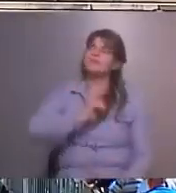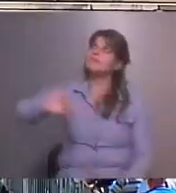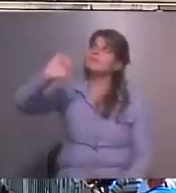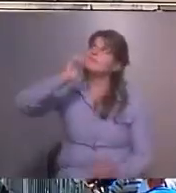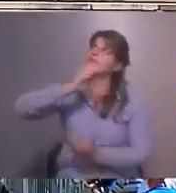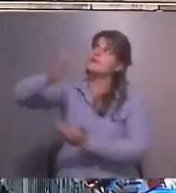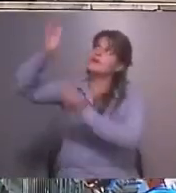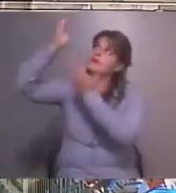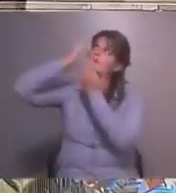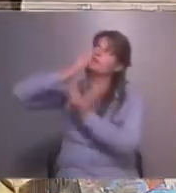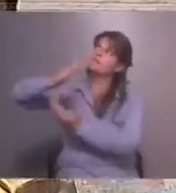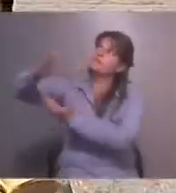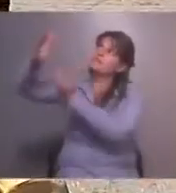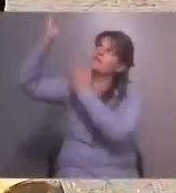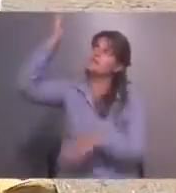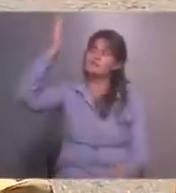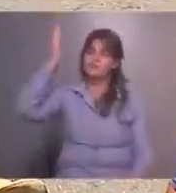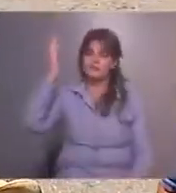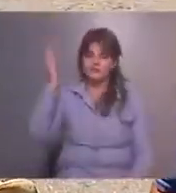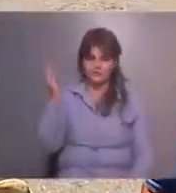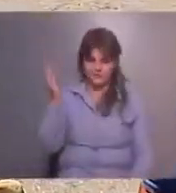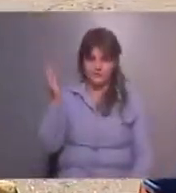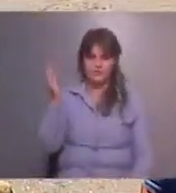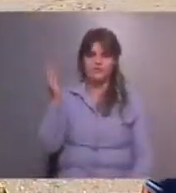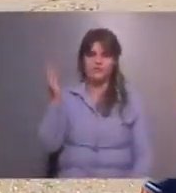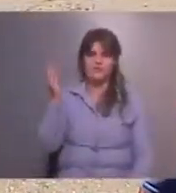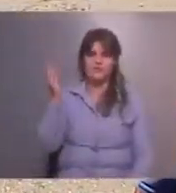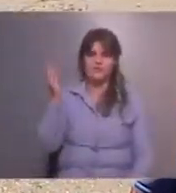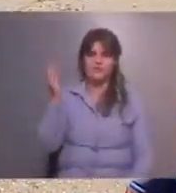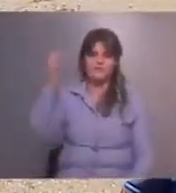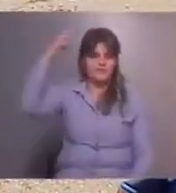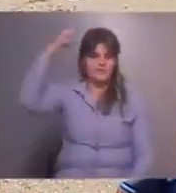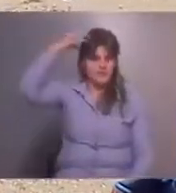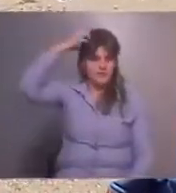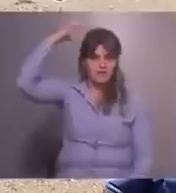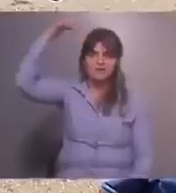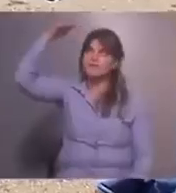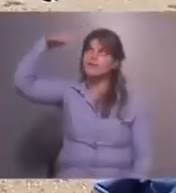céus, santificado seja o vosso nome,